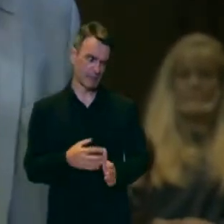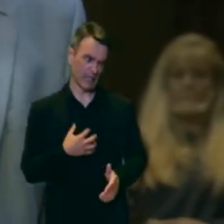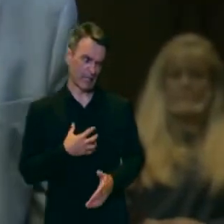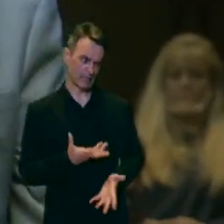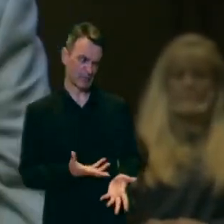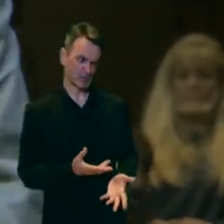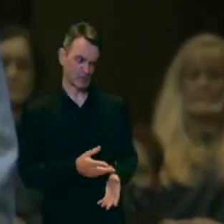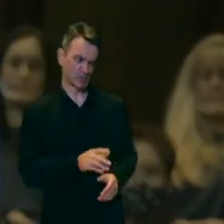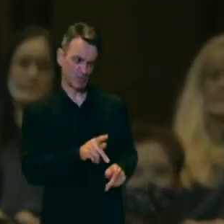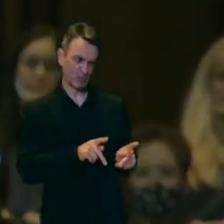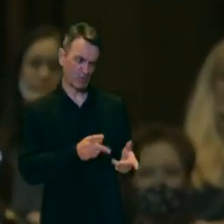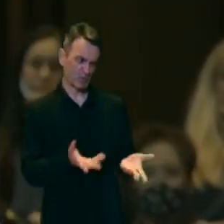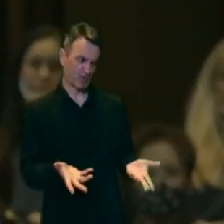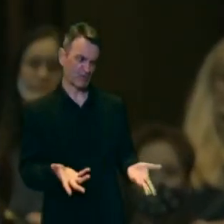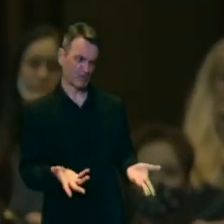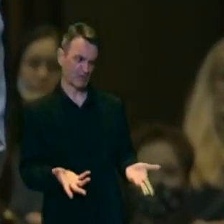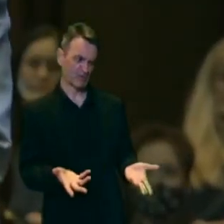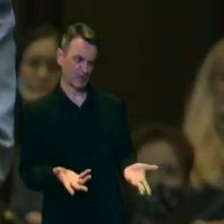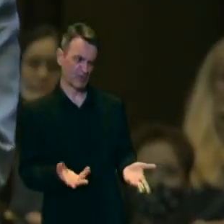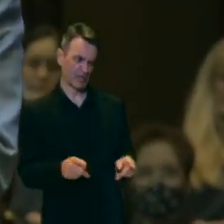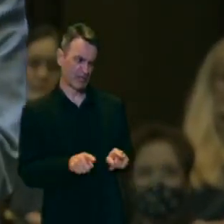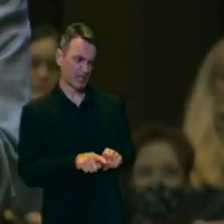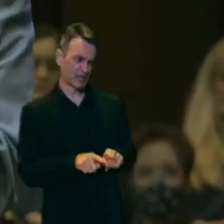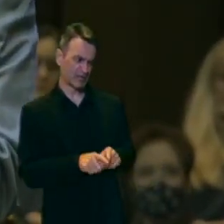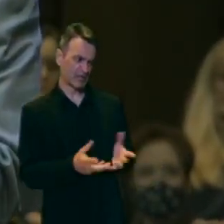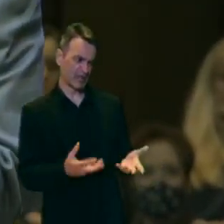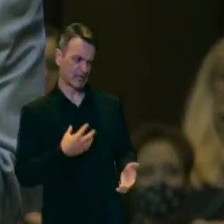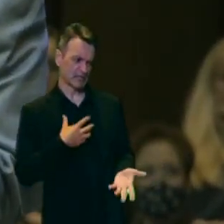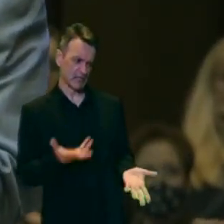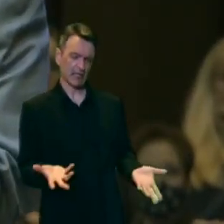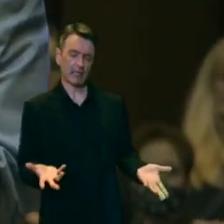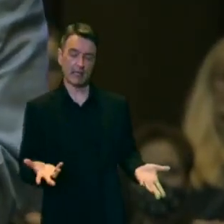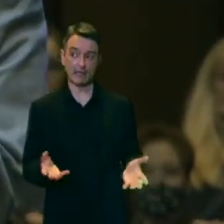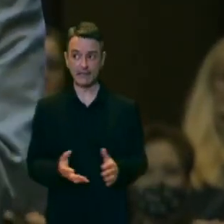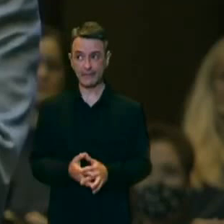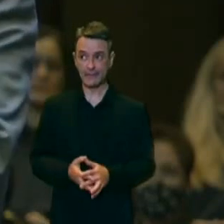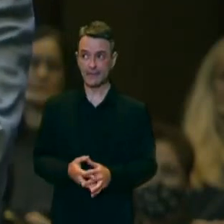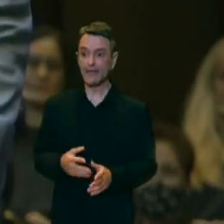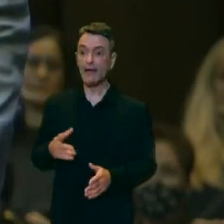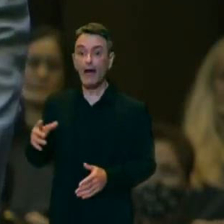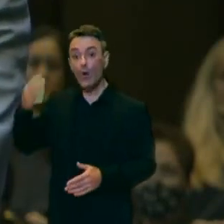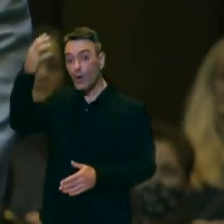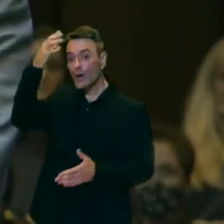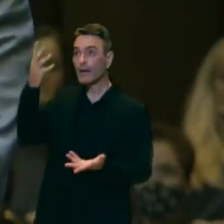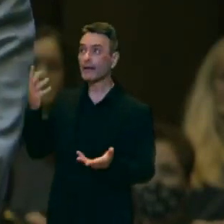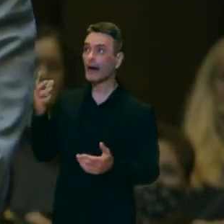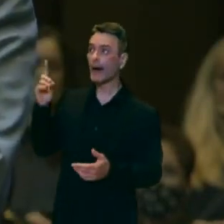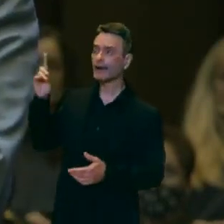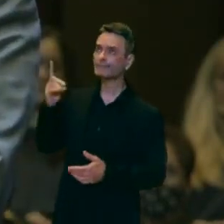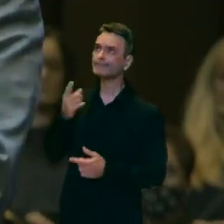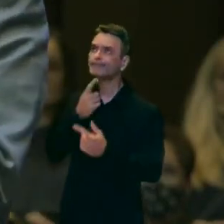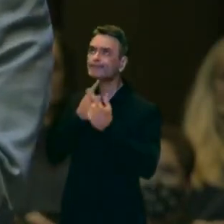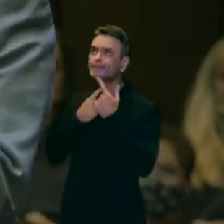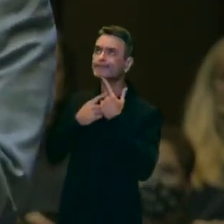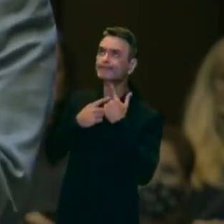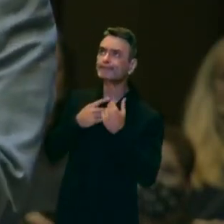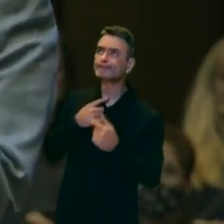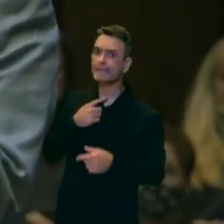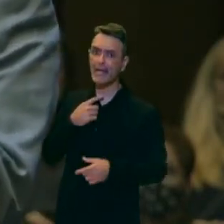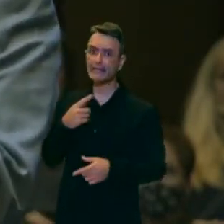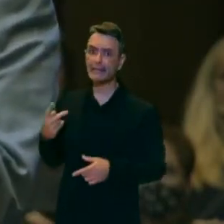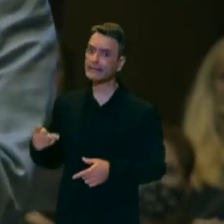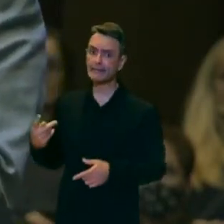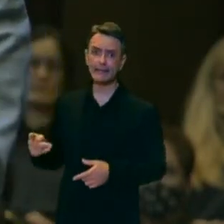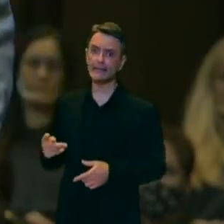assim. E ele então prestava atenção muito mais no seu sonho do que no desejo de Deus. E que loucura